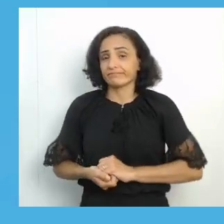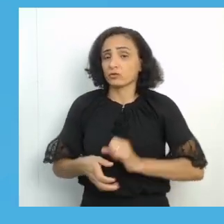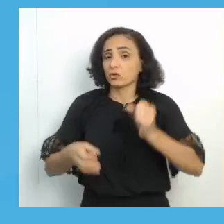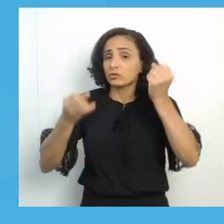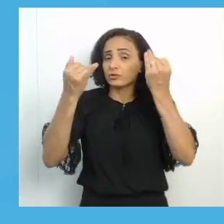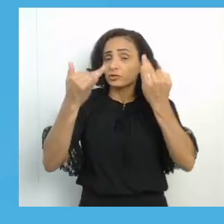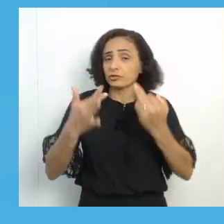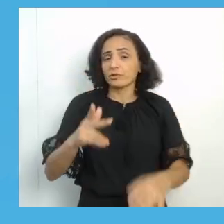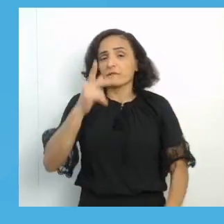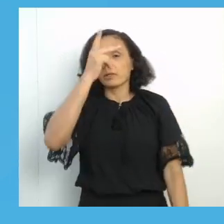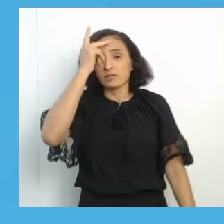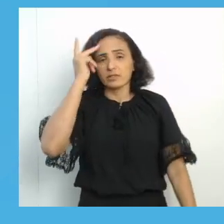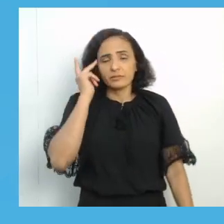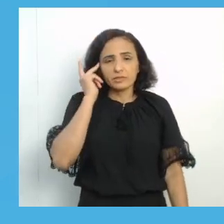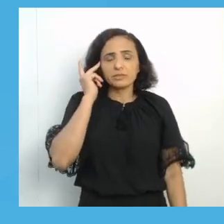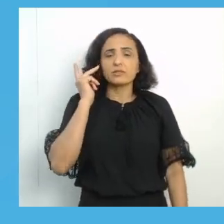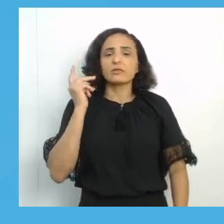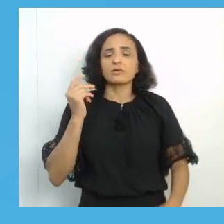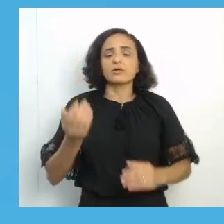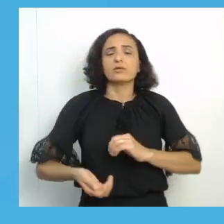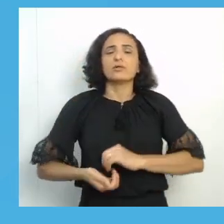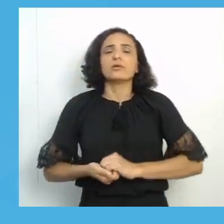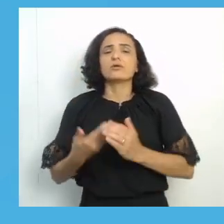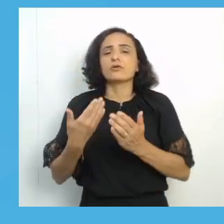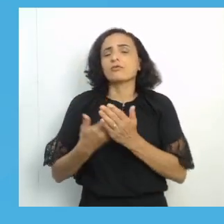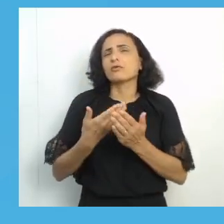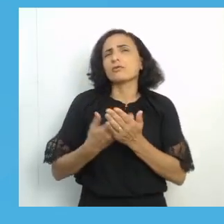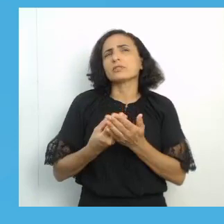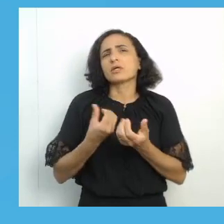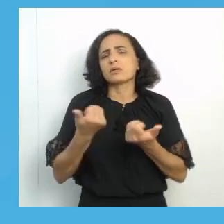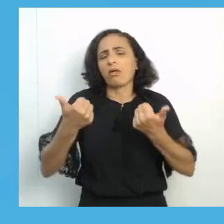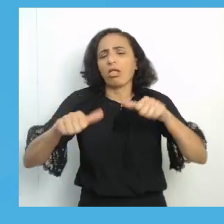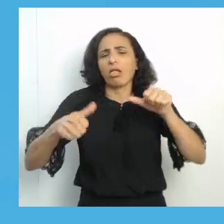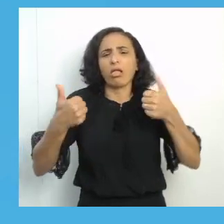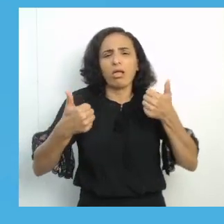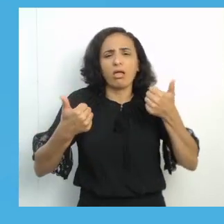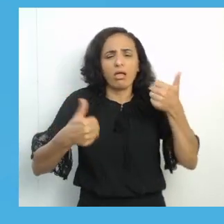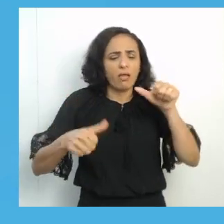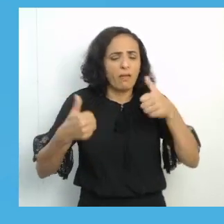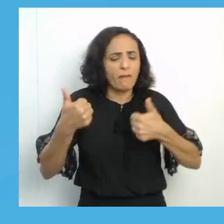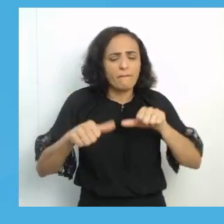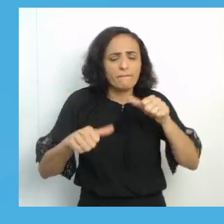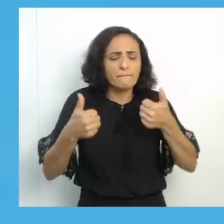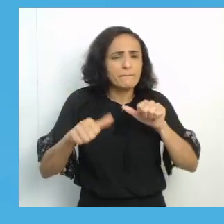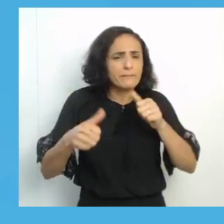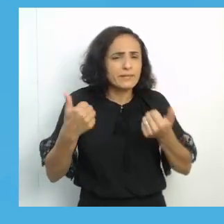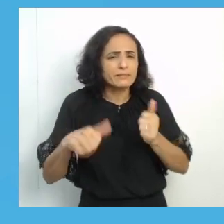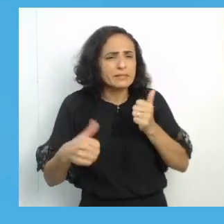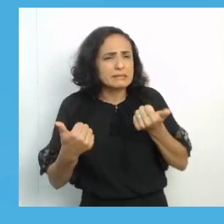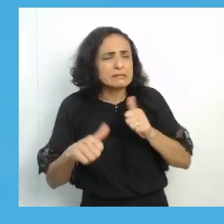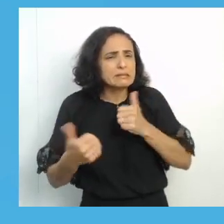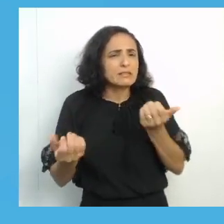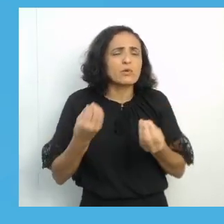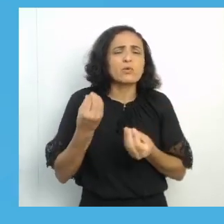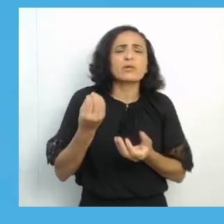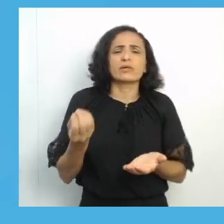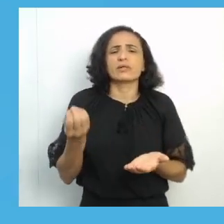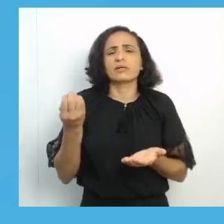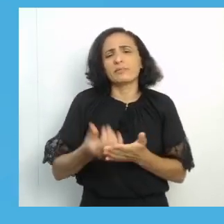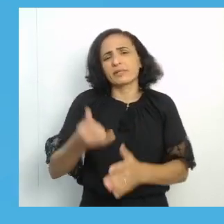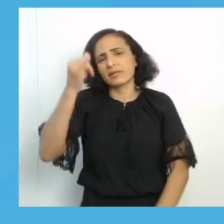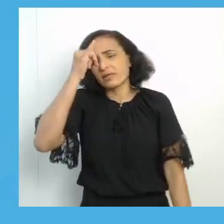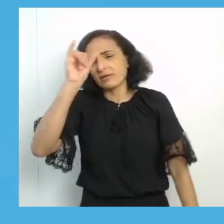a gente vai fazer uma avaliação inicial, quando se vai falar do tratamento, né? Que é o padrão